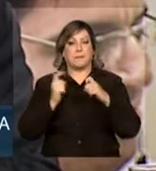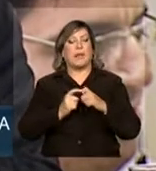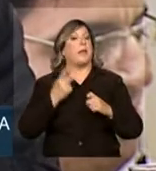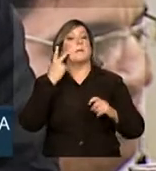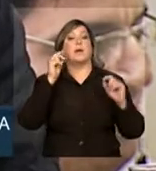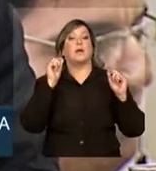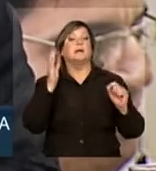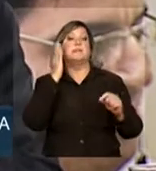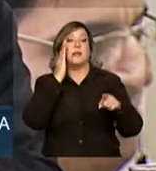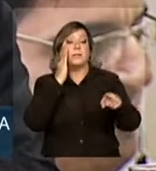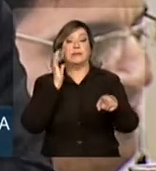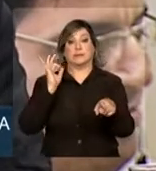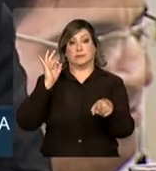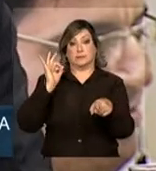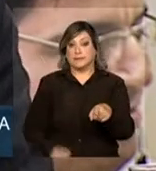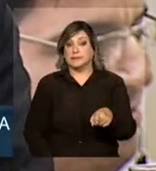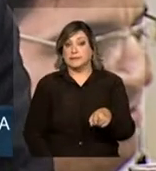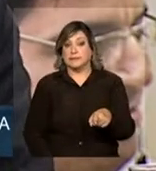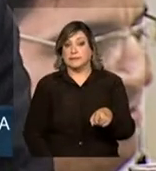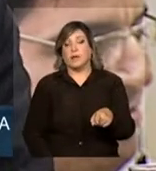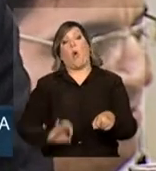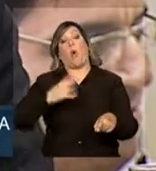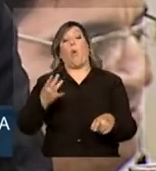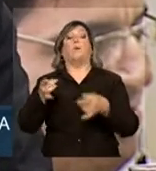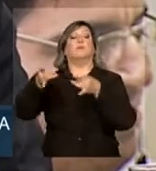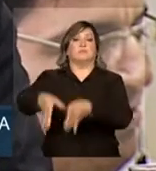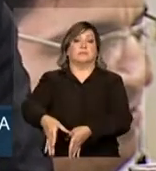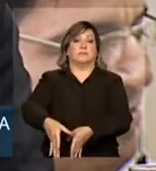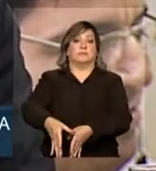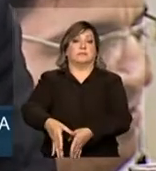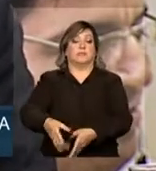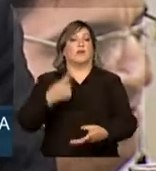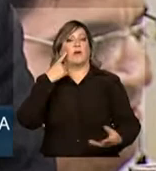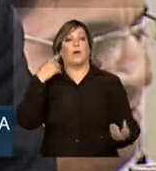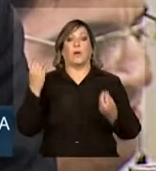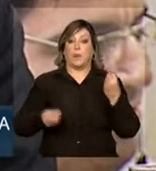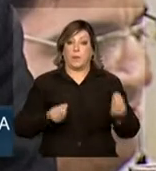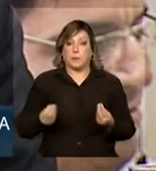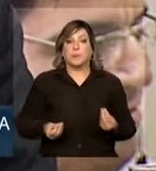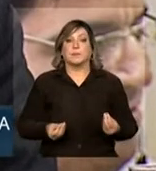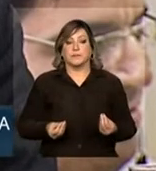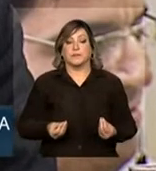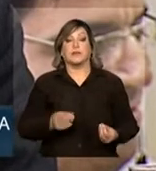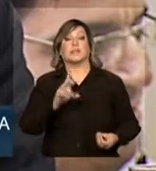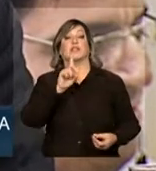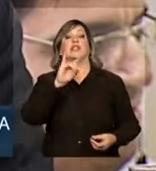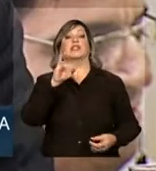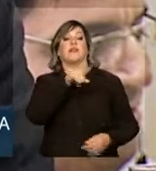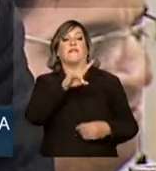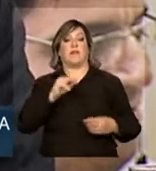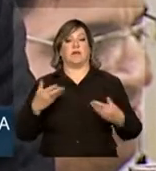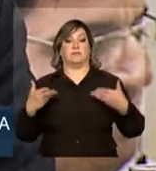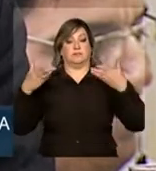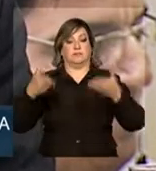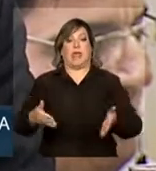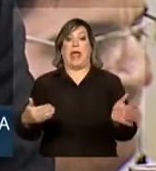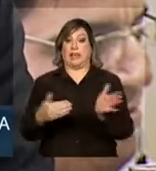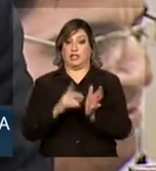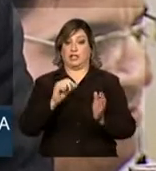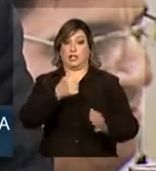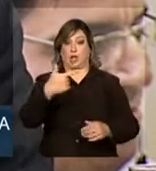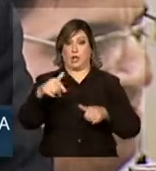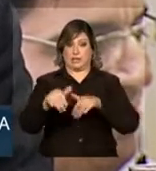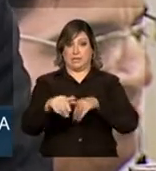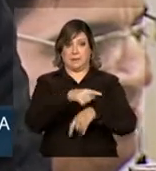para saber se tem confirmação de desistência né Eh se tem confirmação da data que vai se apresentar porque eles têm até o dia 12 de